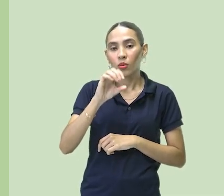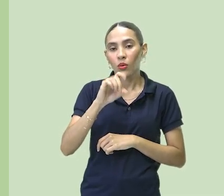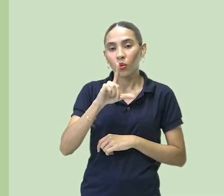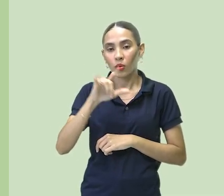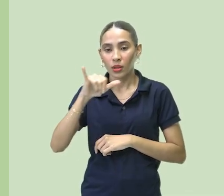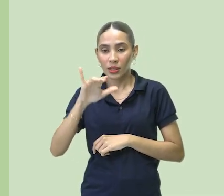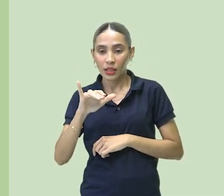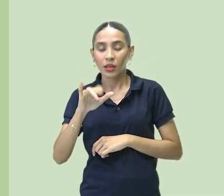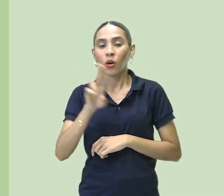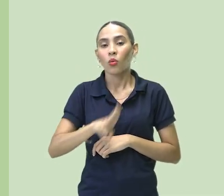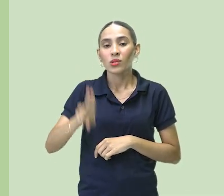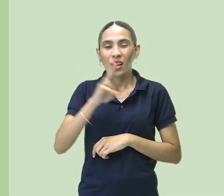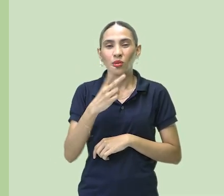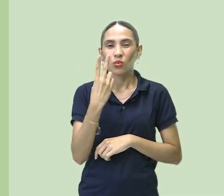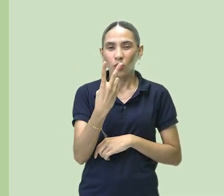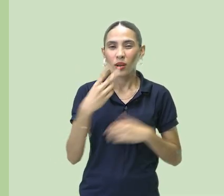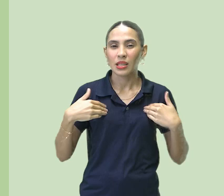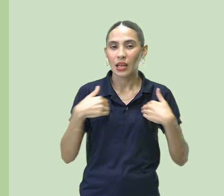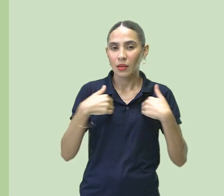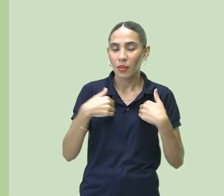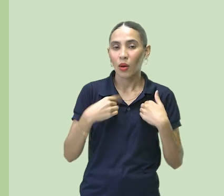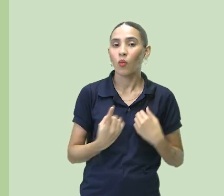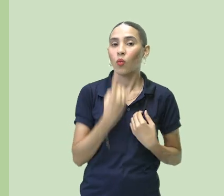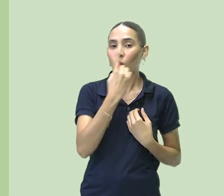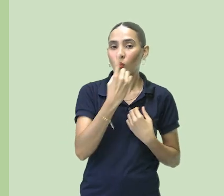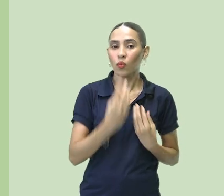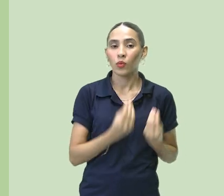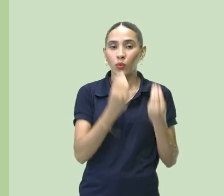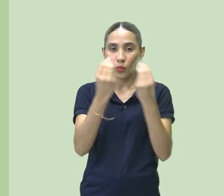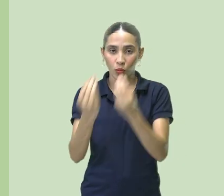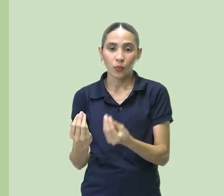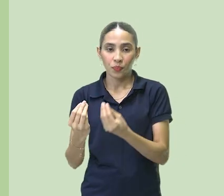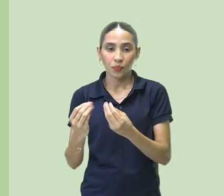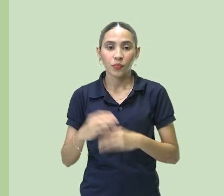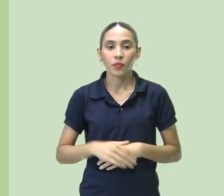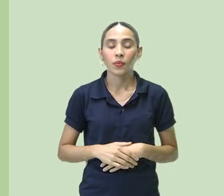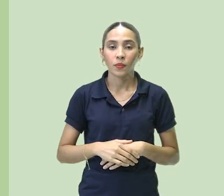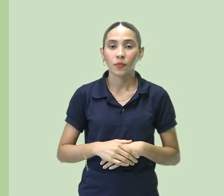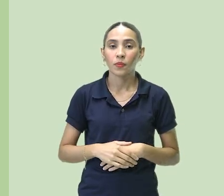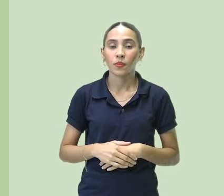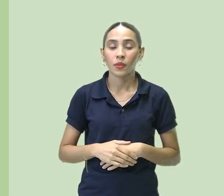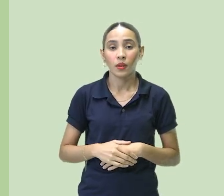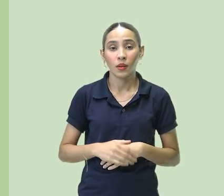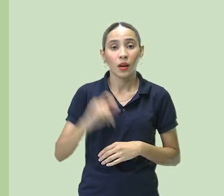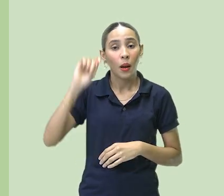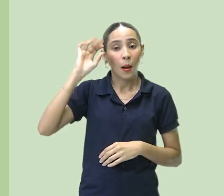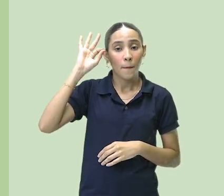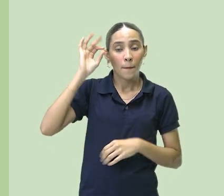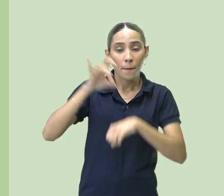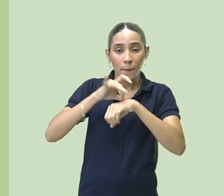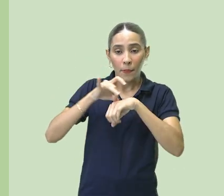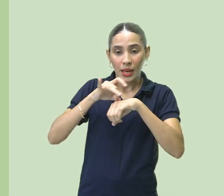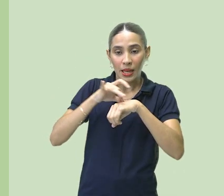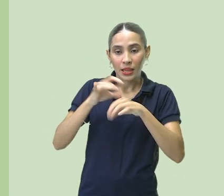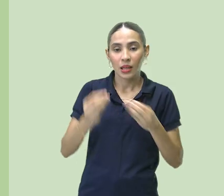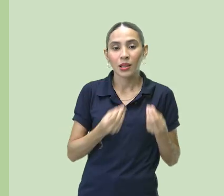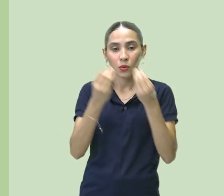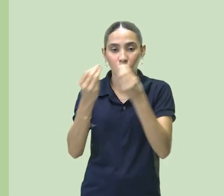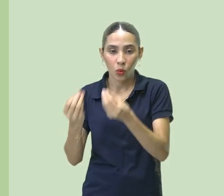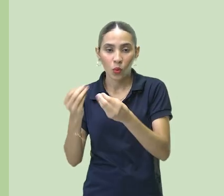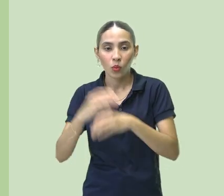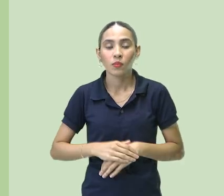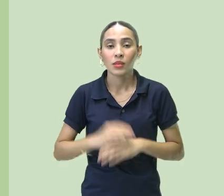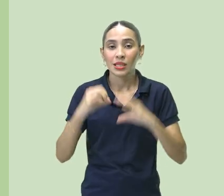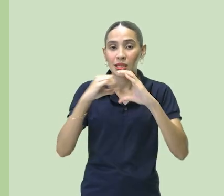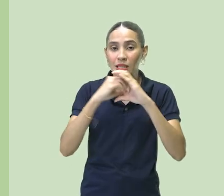indivíduos aí inicialmente. Um vai doar, né, a ovelhinha negra, ela vai doar aí